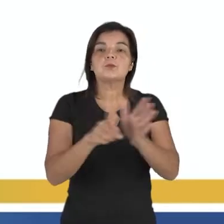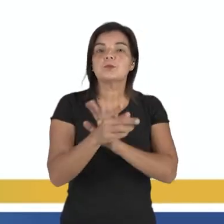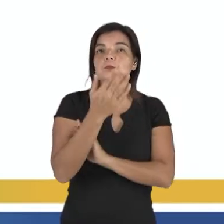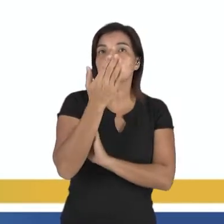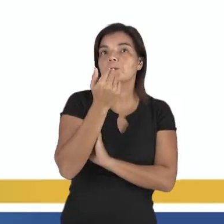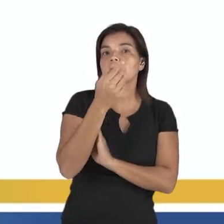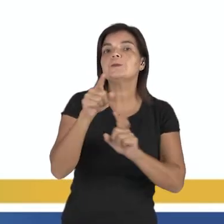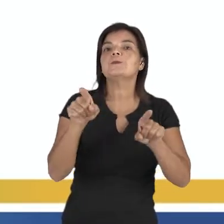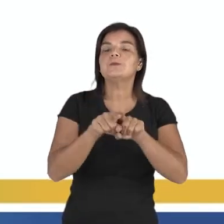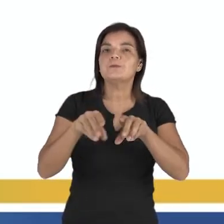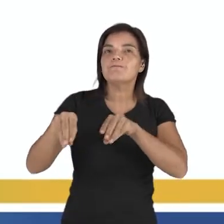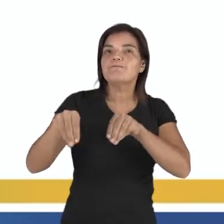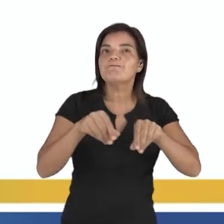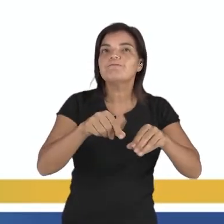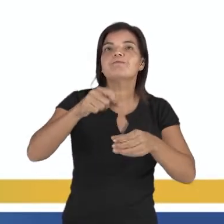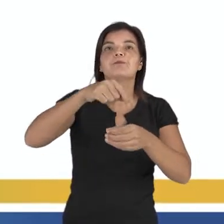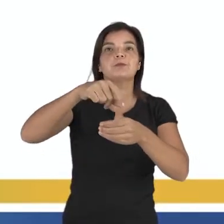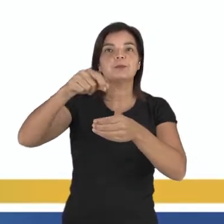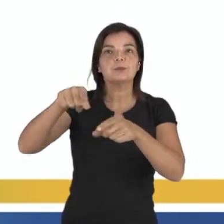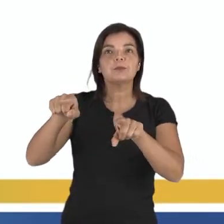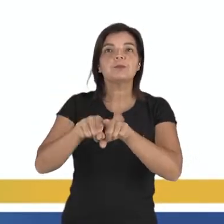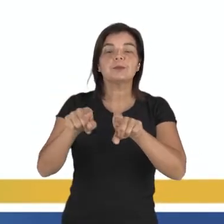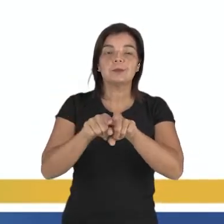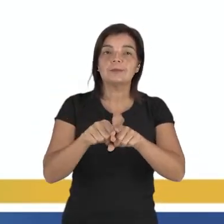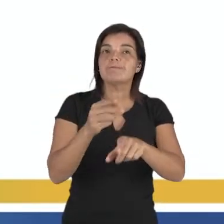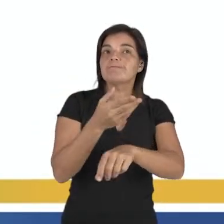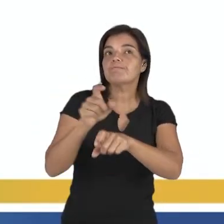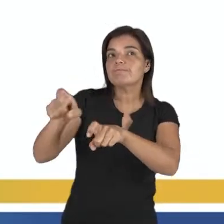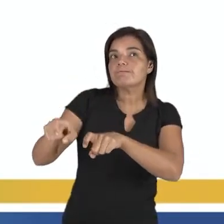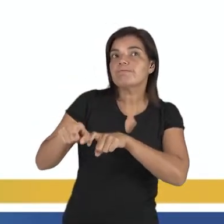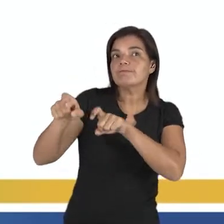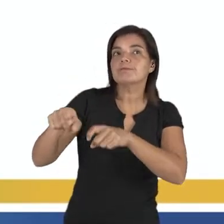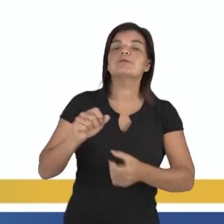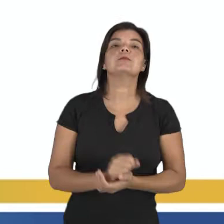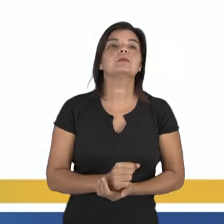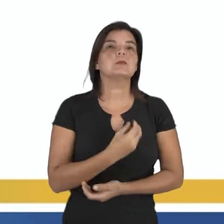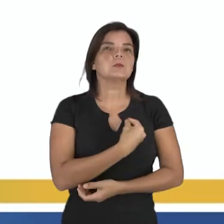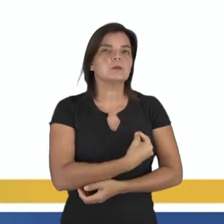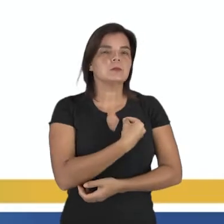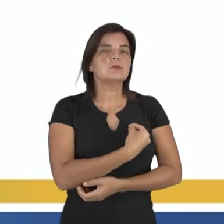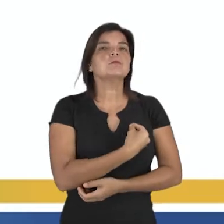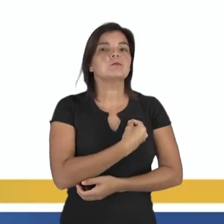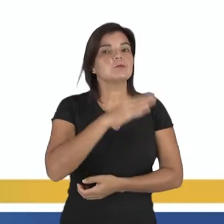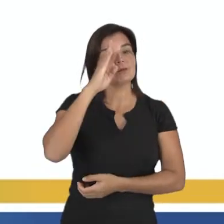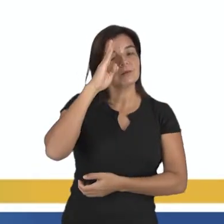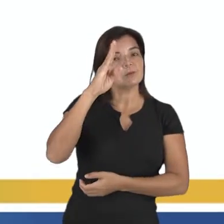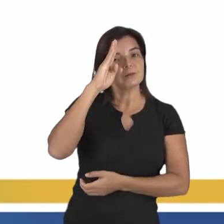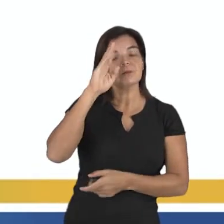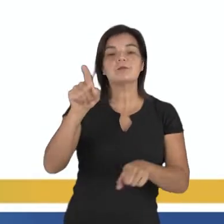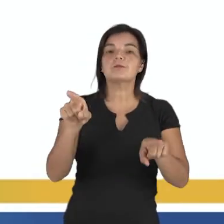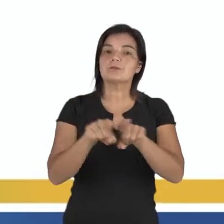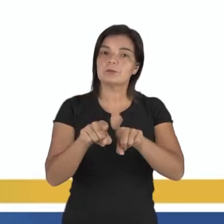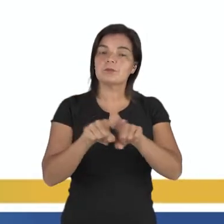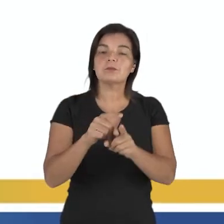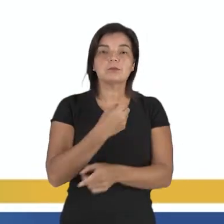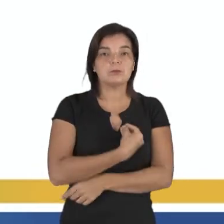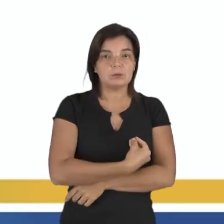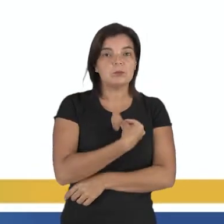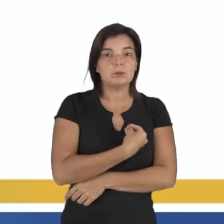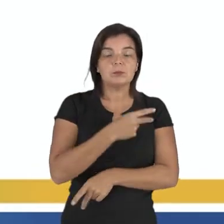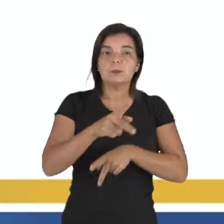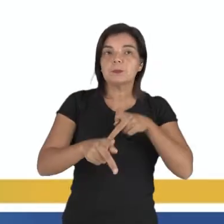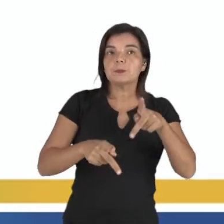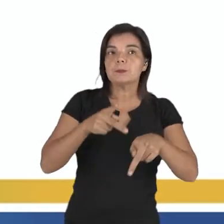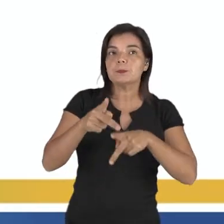seu alimento e à fertilidade das praias onde praticavam a agricultura, que é a principal forma de sobrevivência